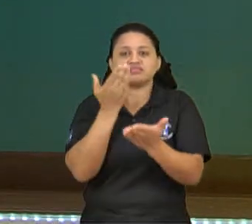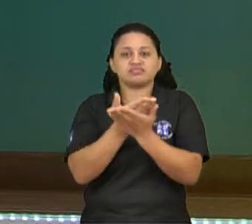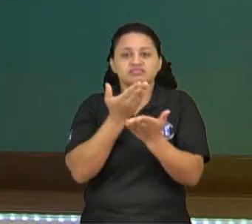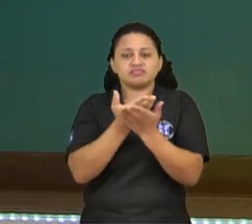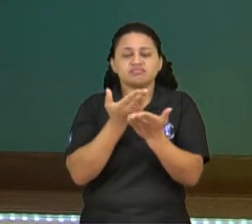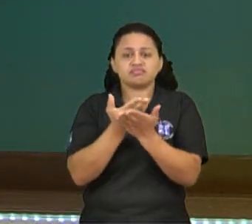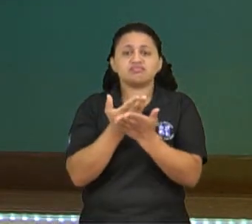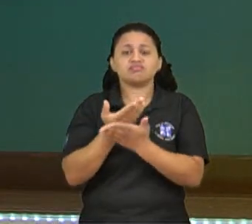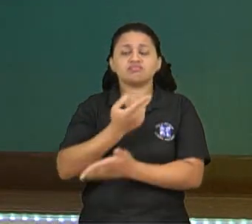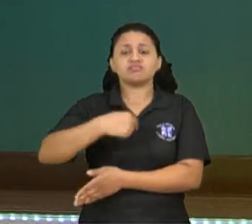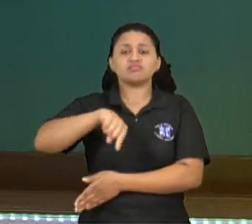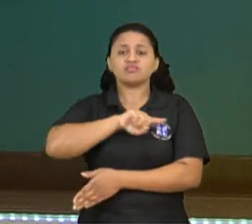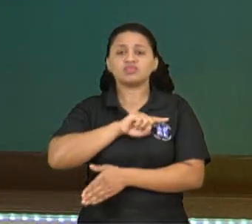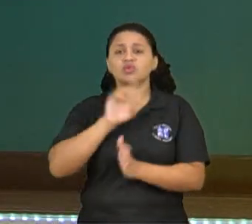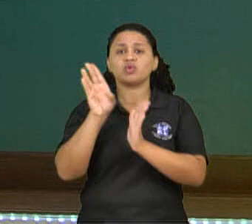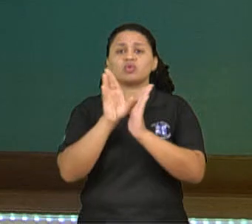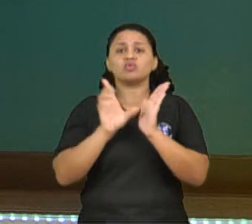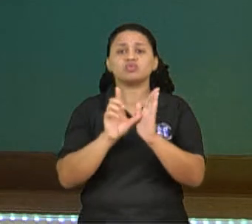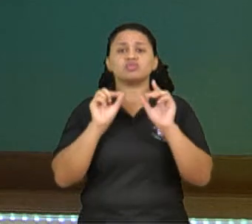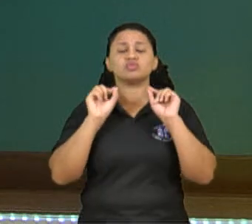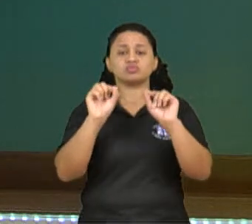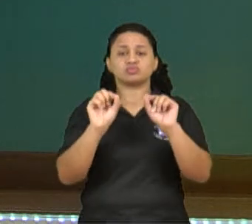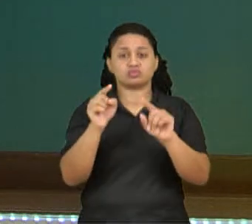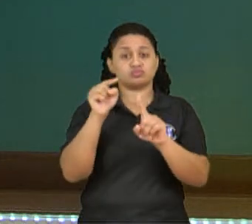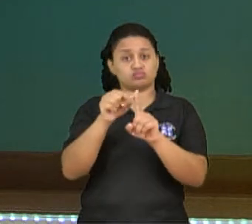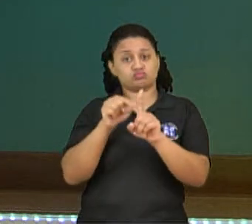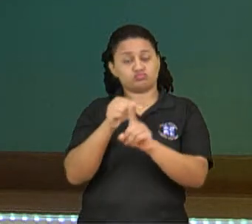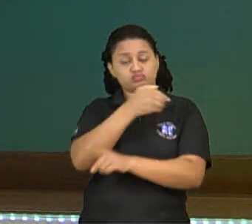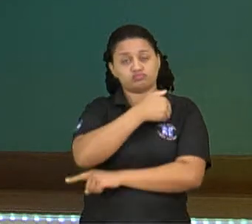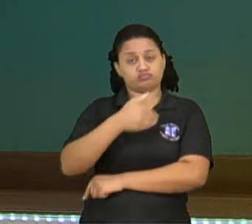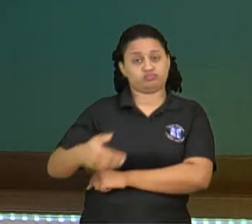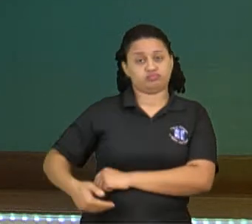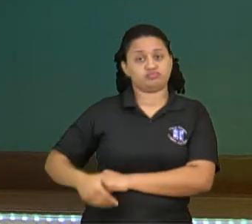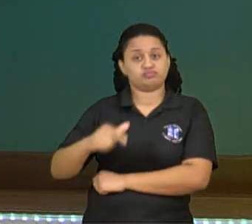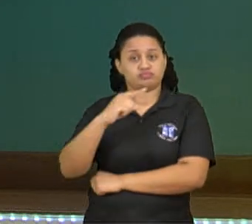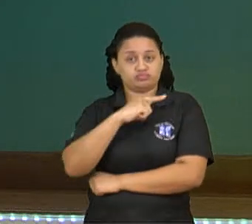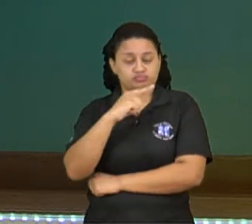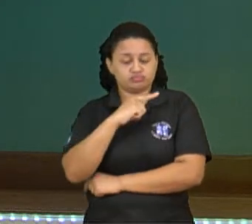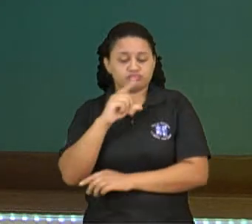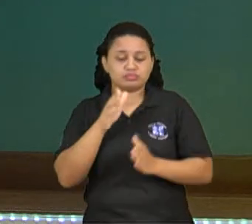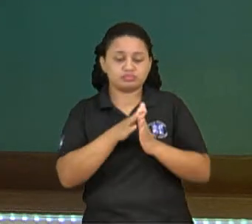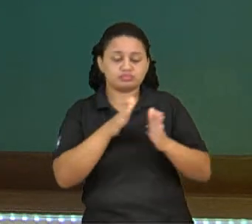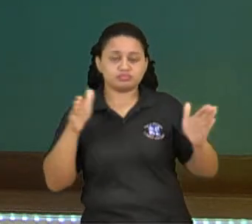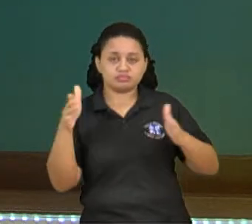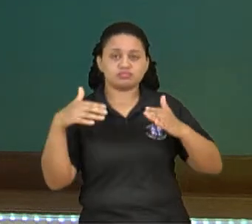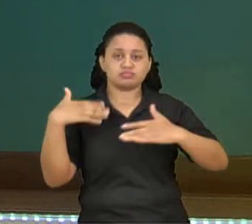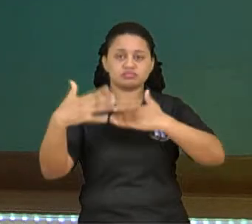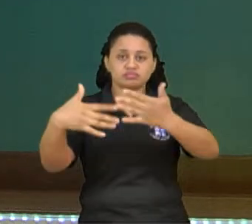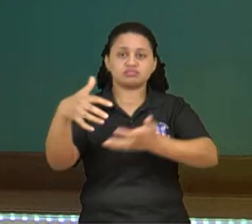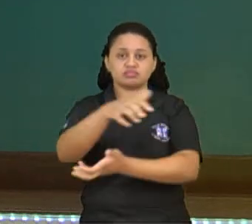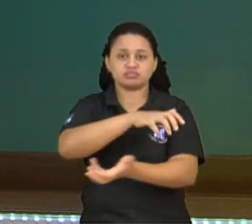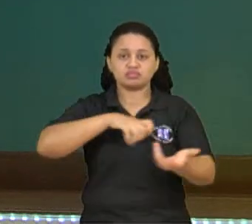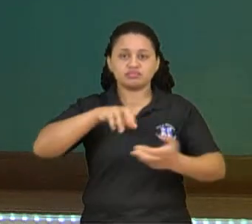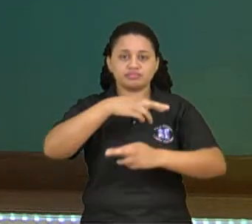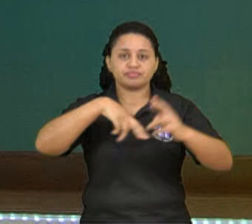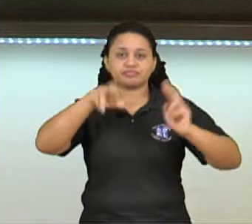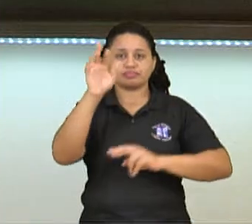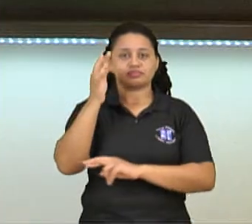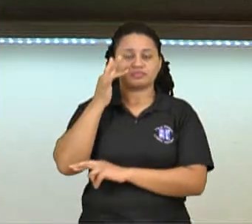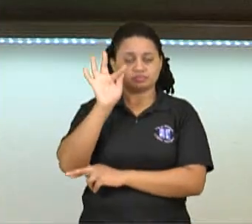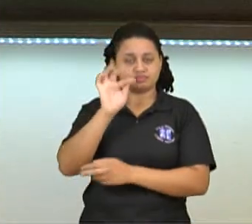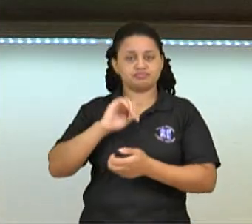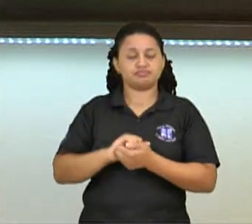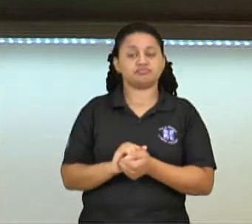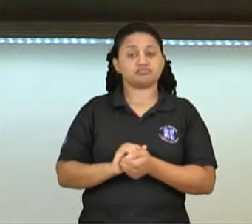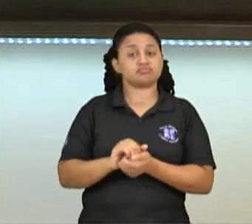a gente vai falar sobre um governo que existiu durante a Revolução Francesa. A